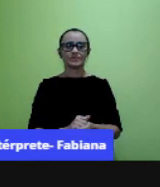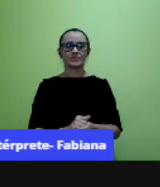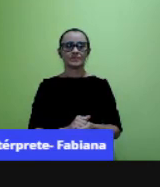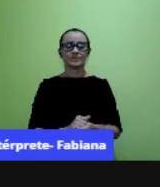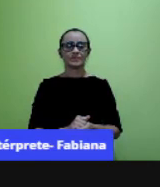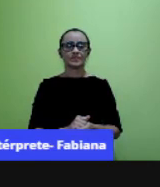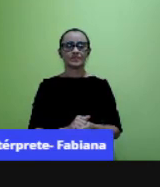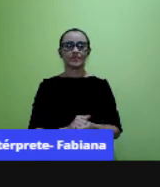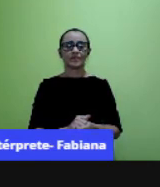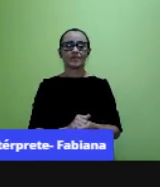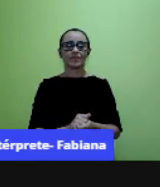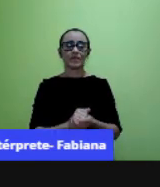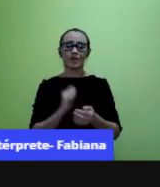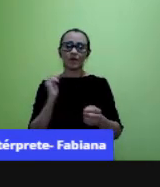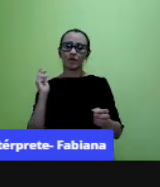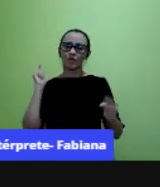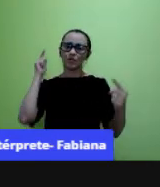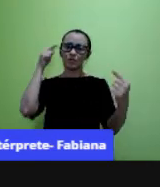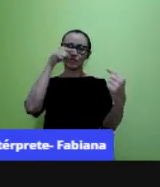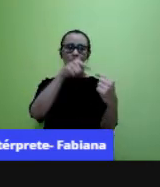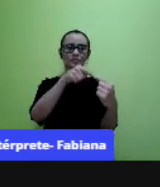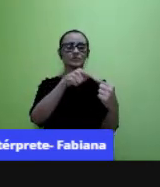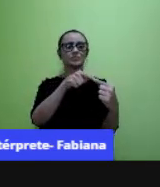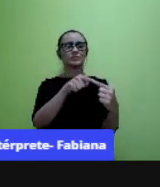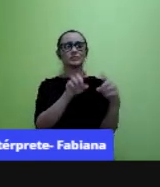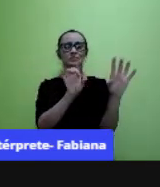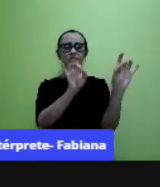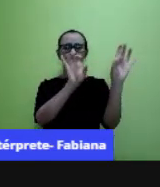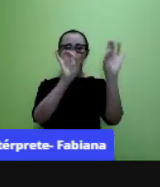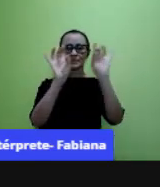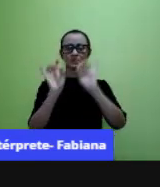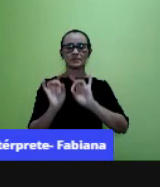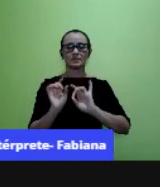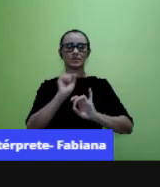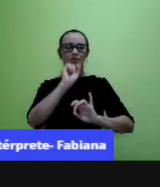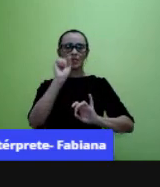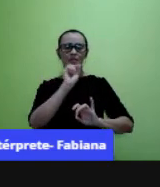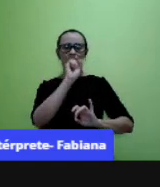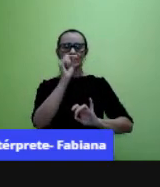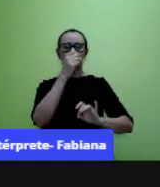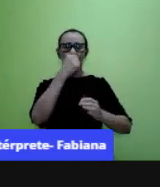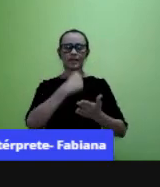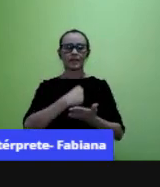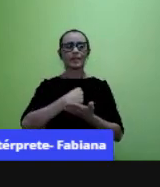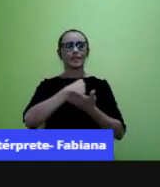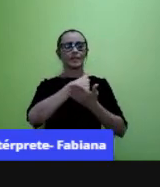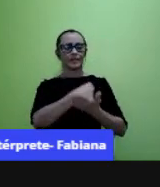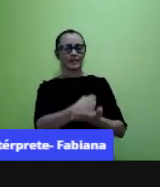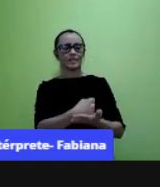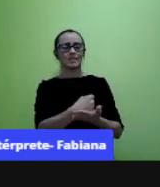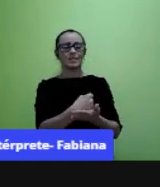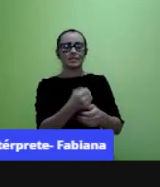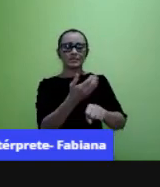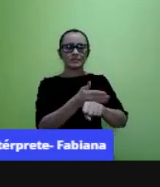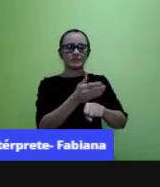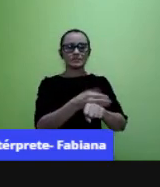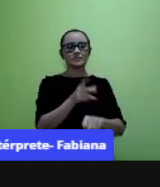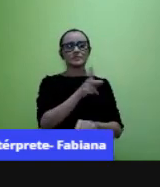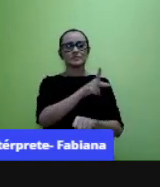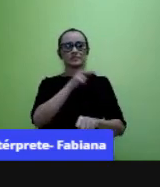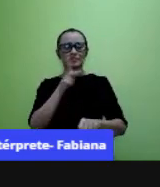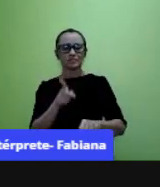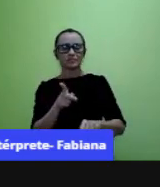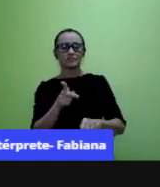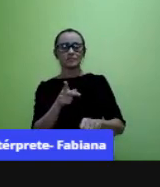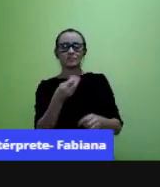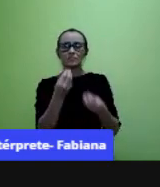O nosso objetivo específico é subsidiar a prática docente por meio de alguns exemplos